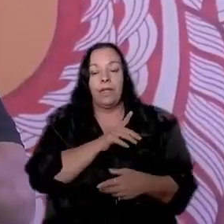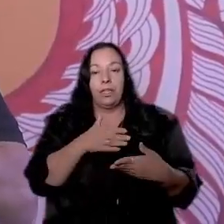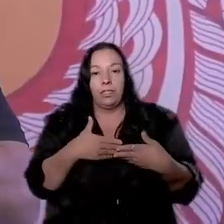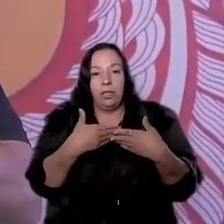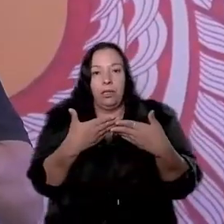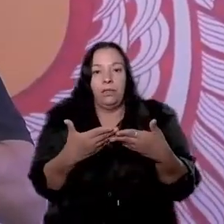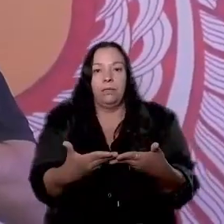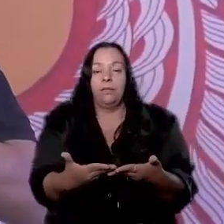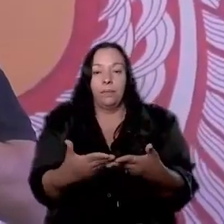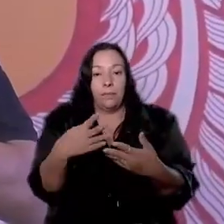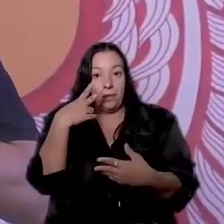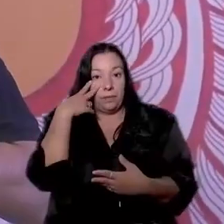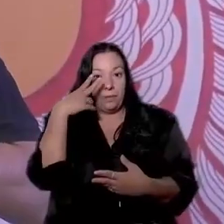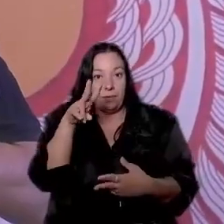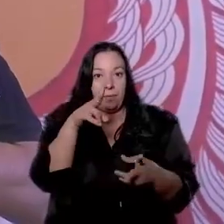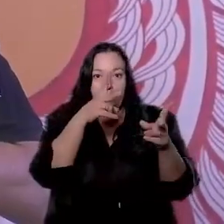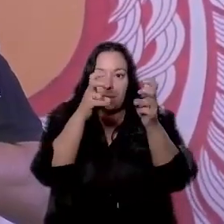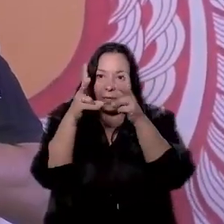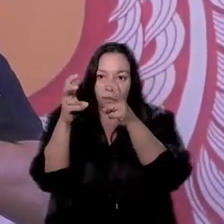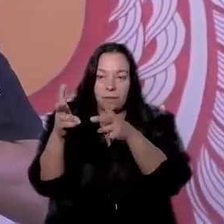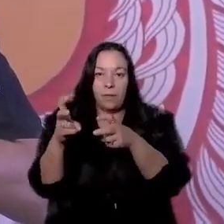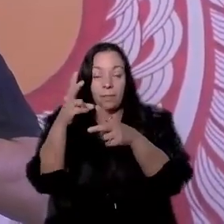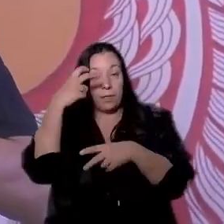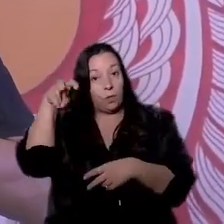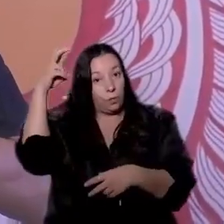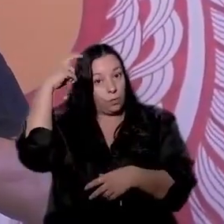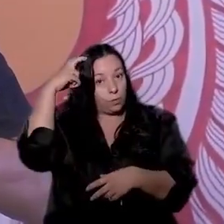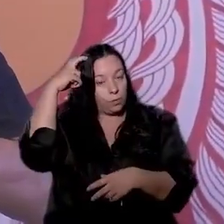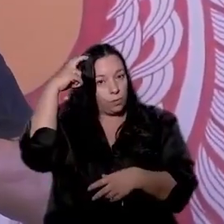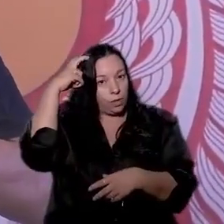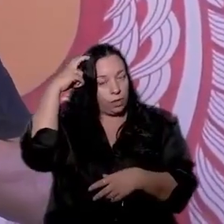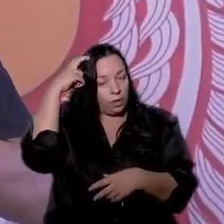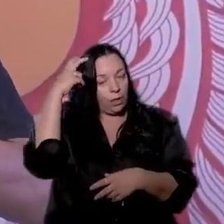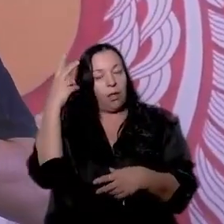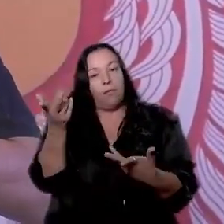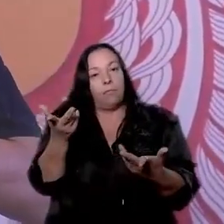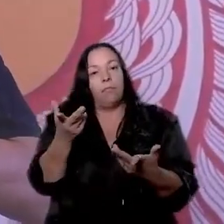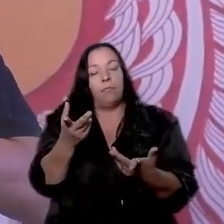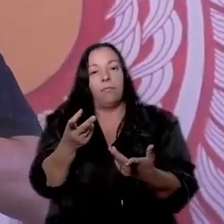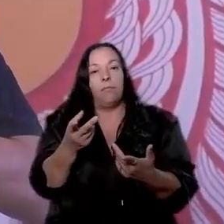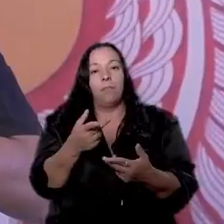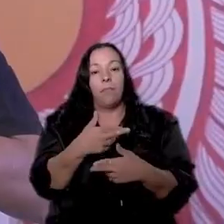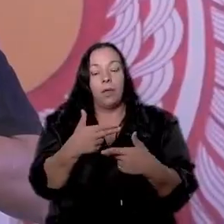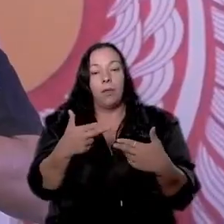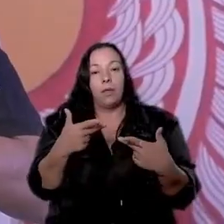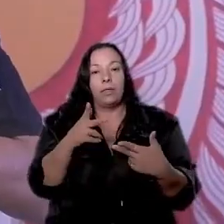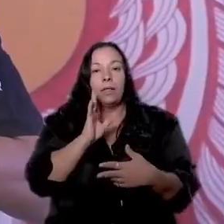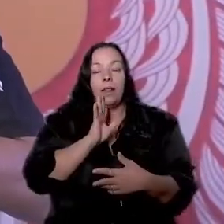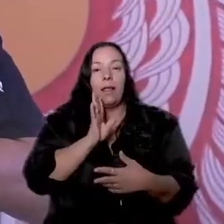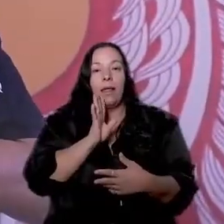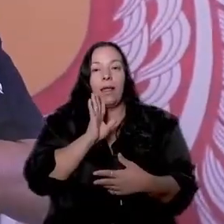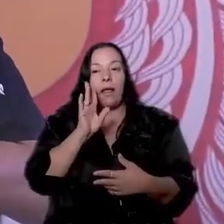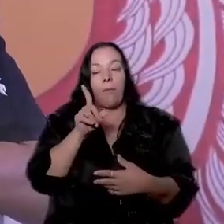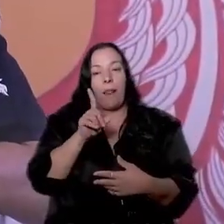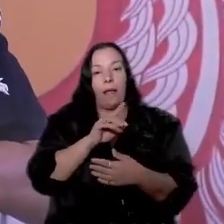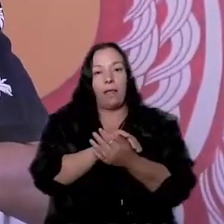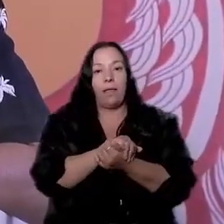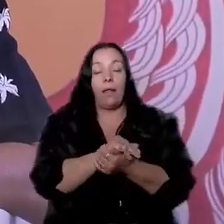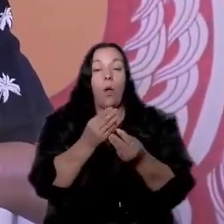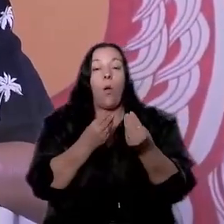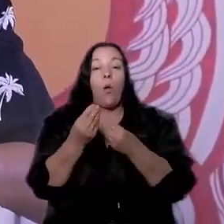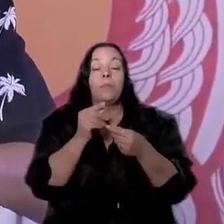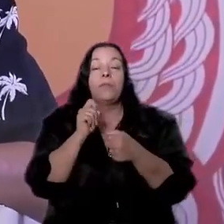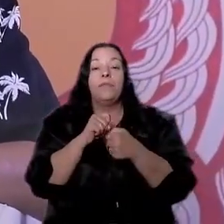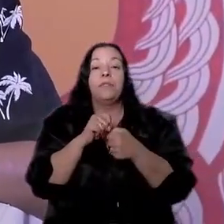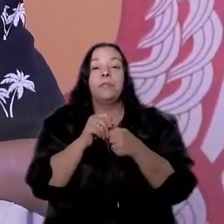de enxergar aquele negócio da cultura como um negócio produtivo, um negócio interessante para ele. Como é que a gente está fazendo